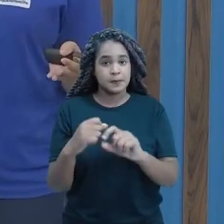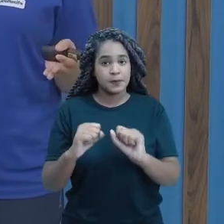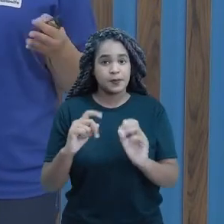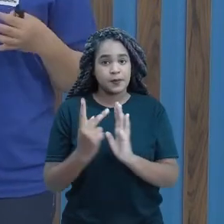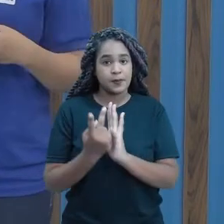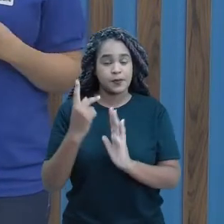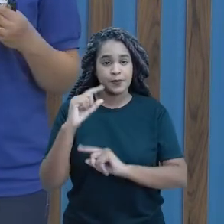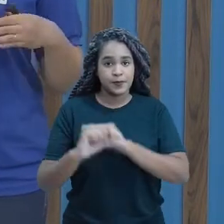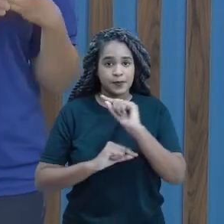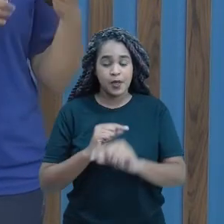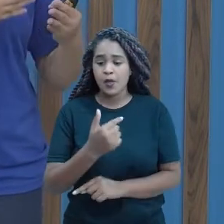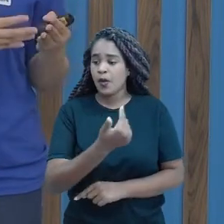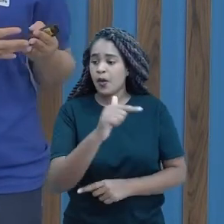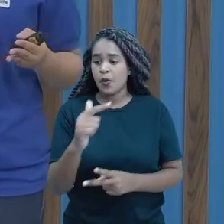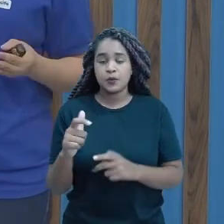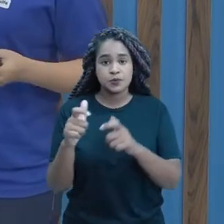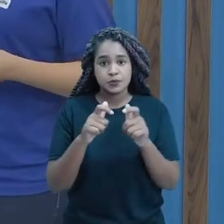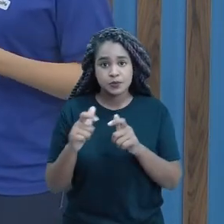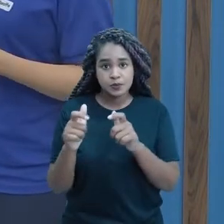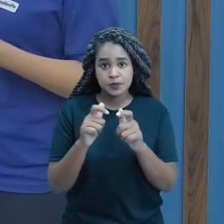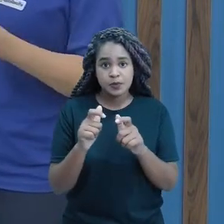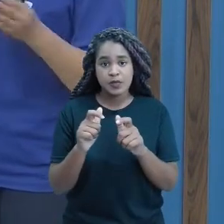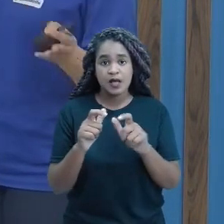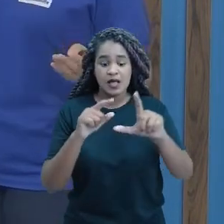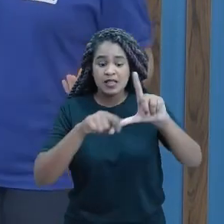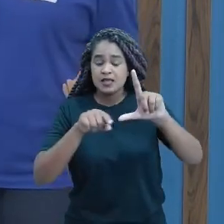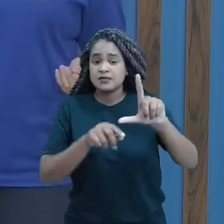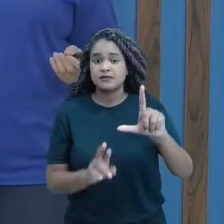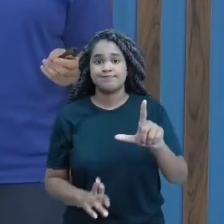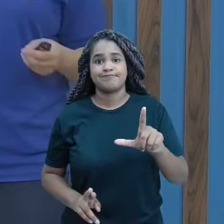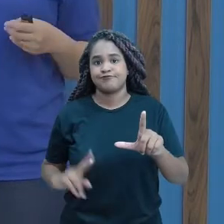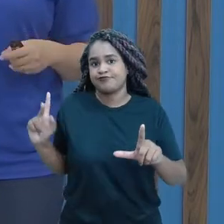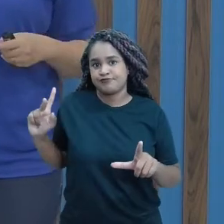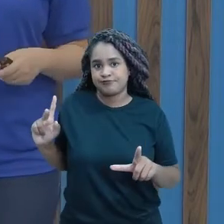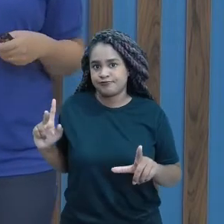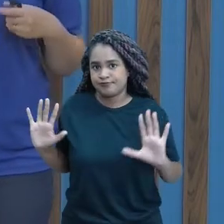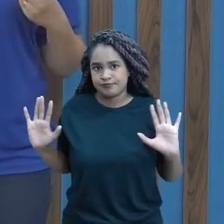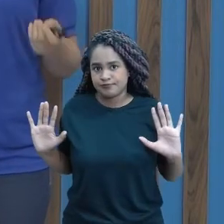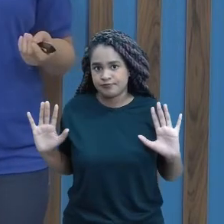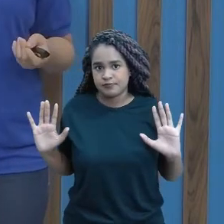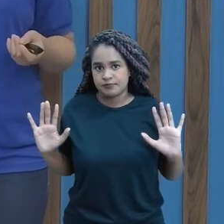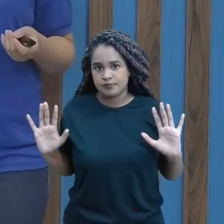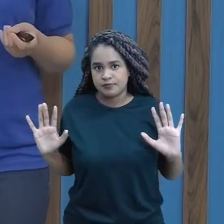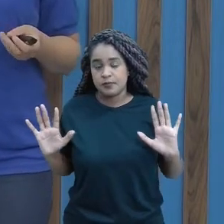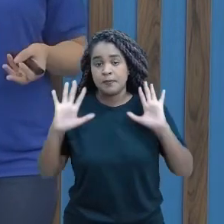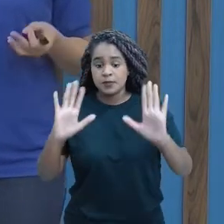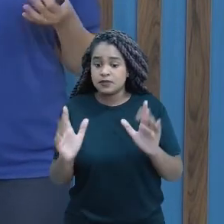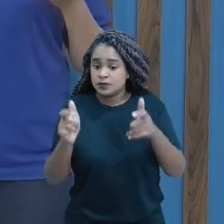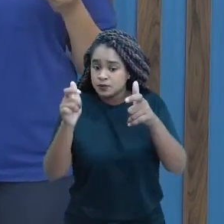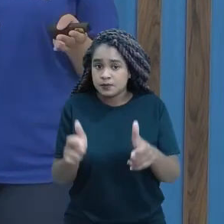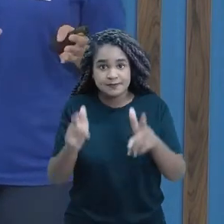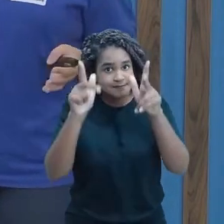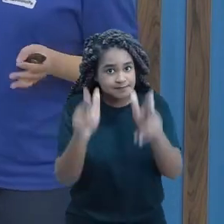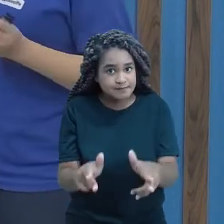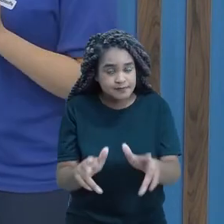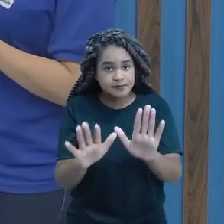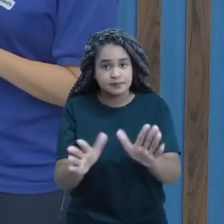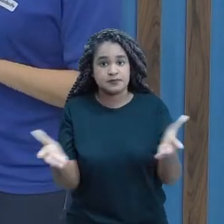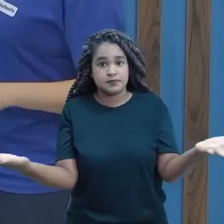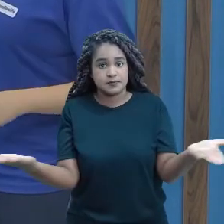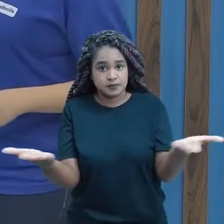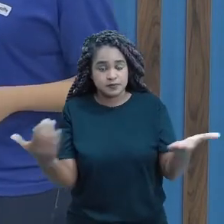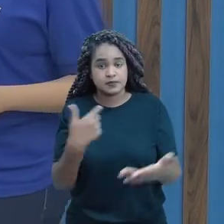outro texto, em outra relação, letras diferentes para sinalizar a mesma coisa, tá certo? Por hora, a